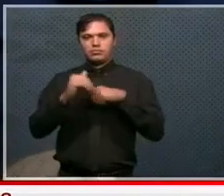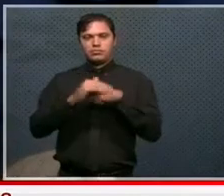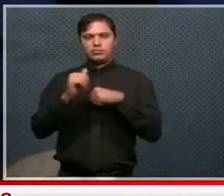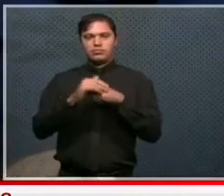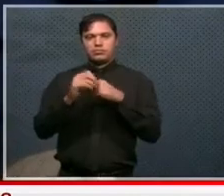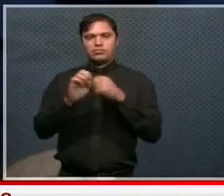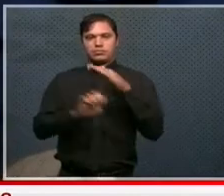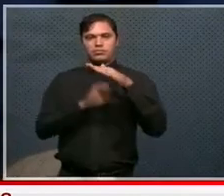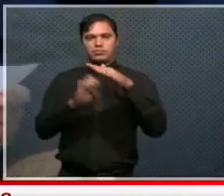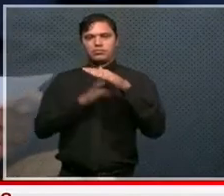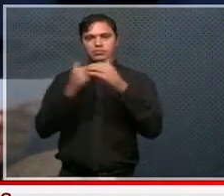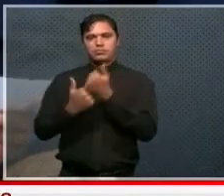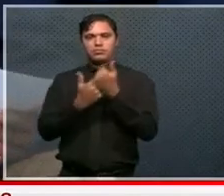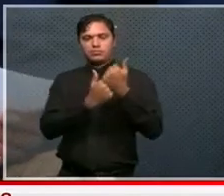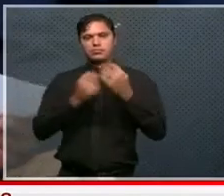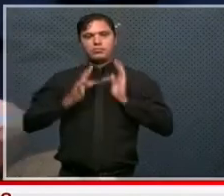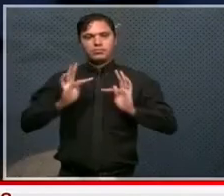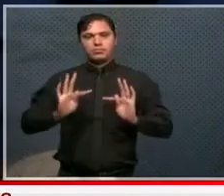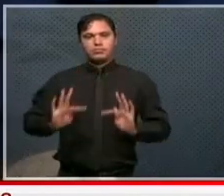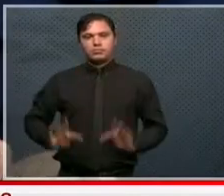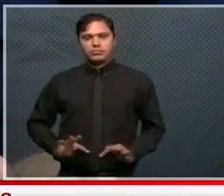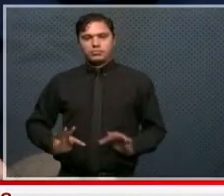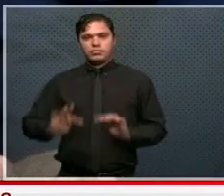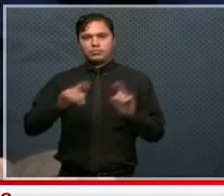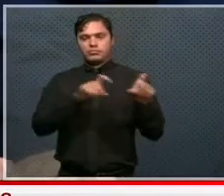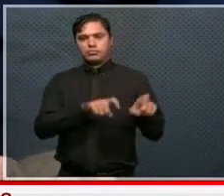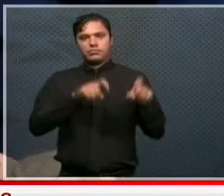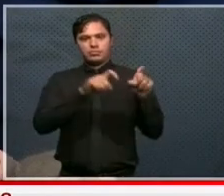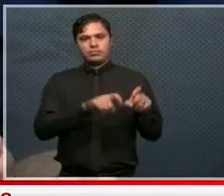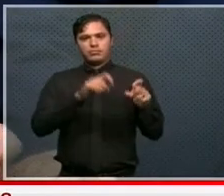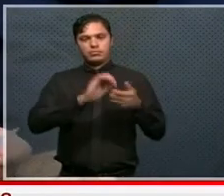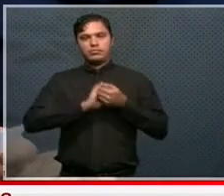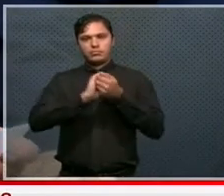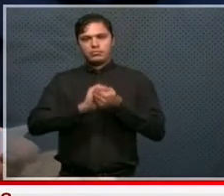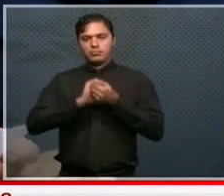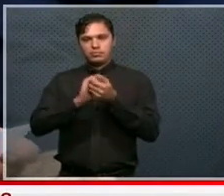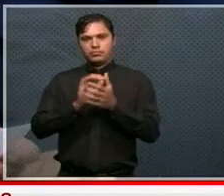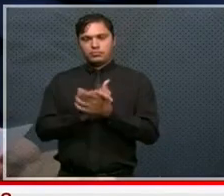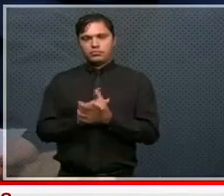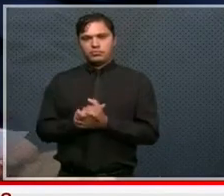assistência técnica extensão Rural para sua saudação